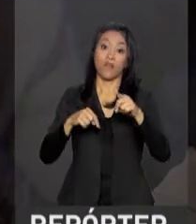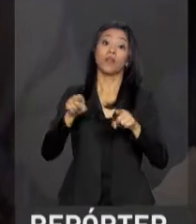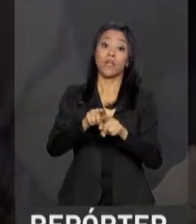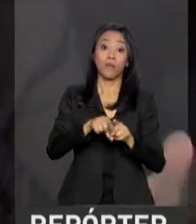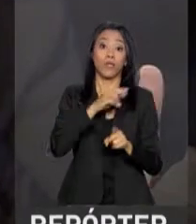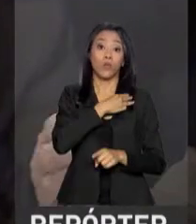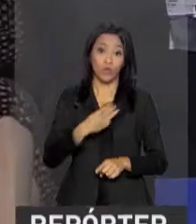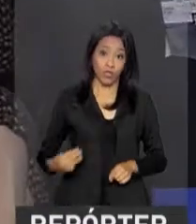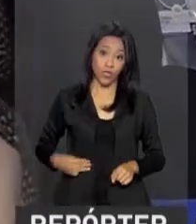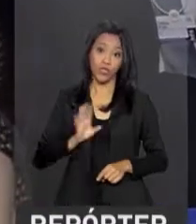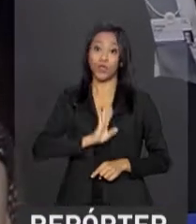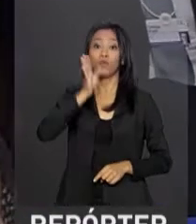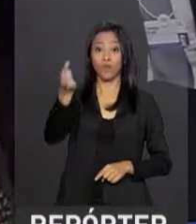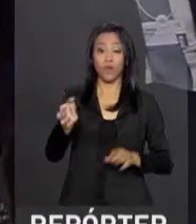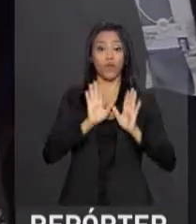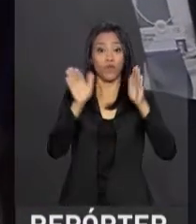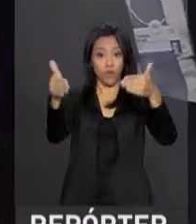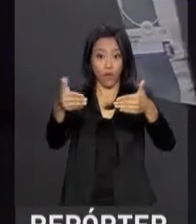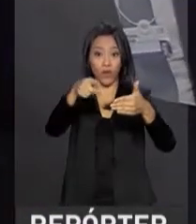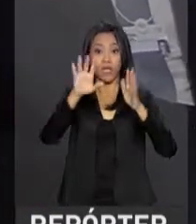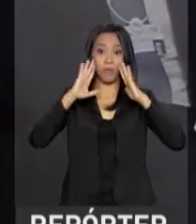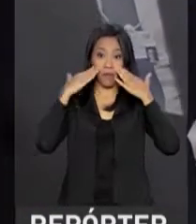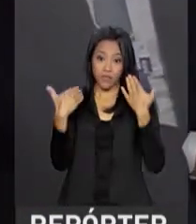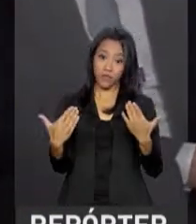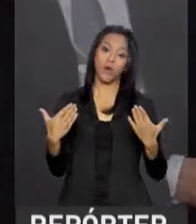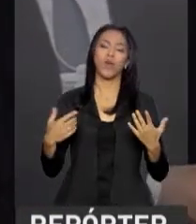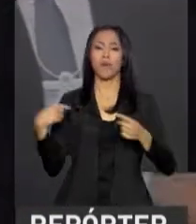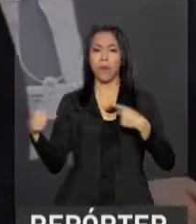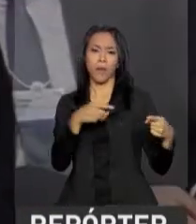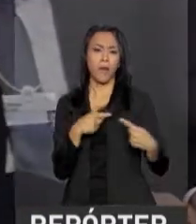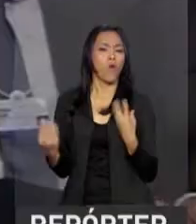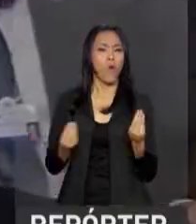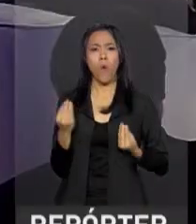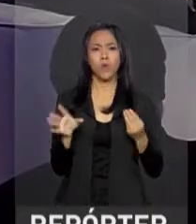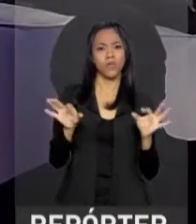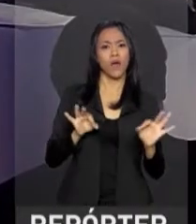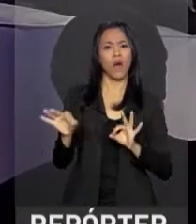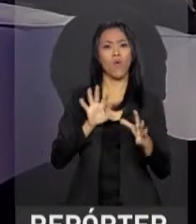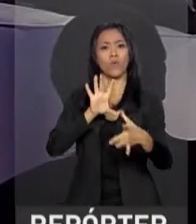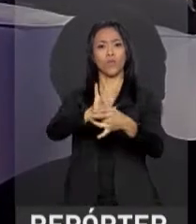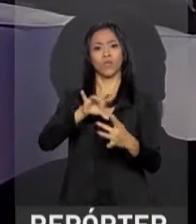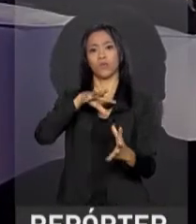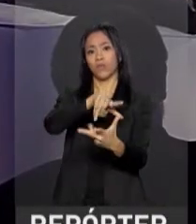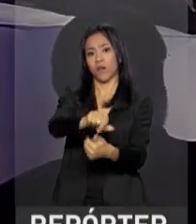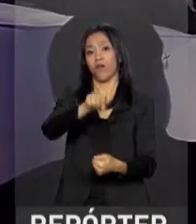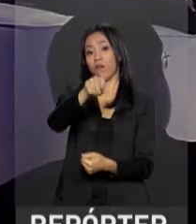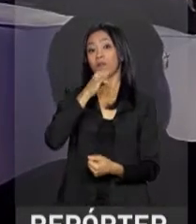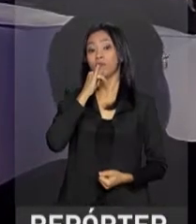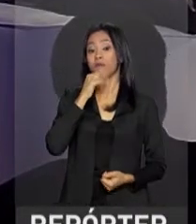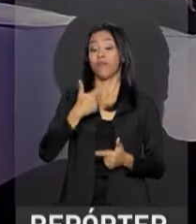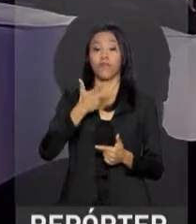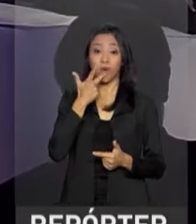passou pelo fórum ele participou do painel sobre a perspectiva econômica global o debate surgiram temas como a crise